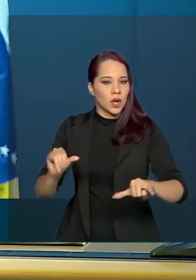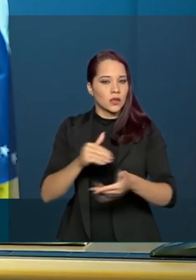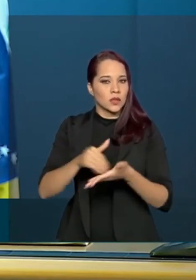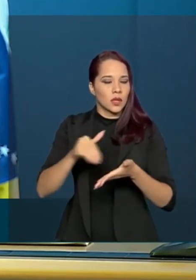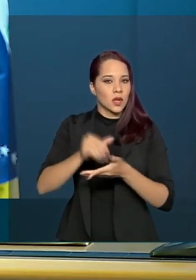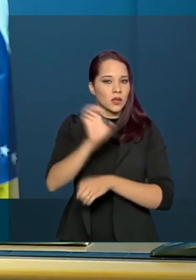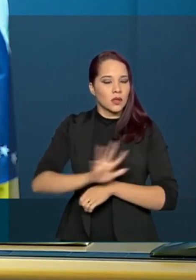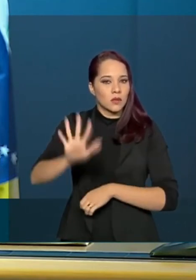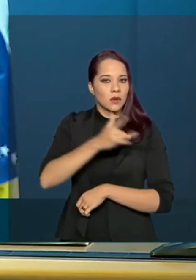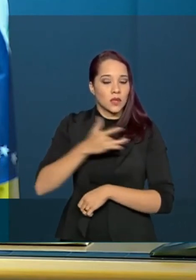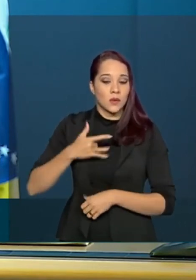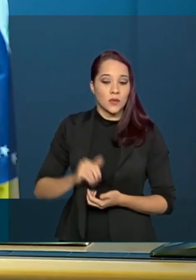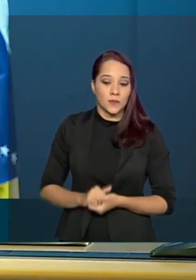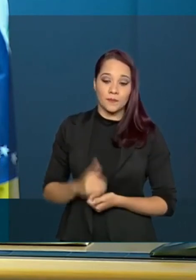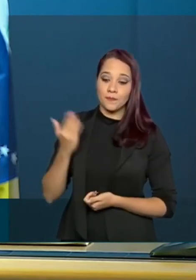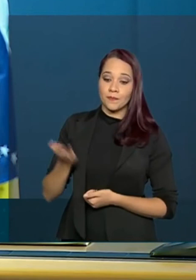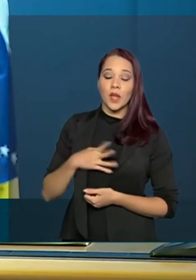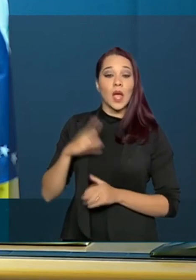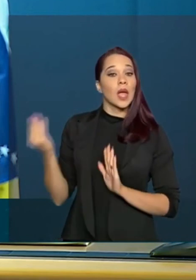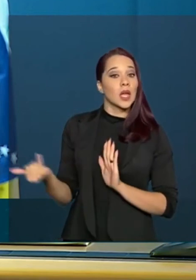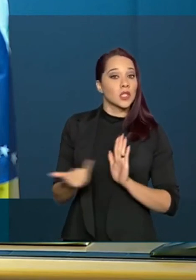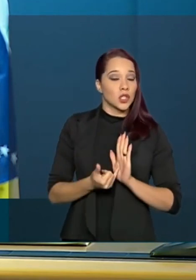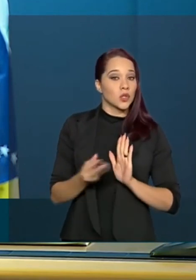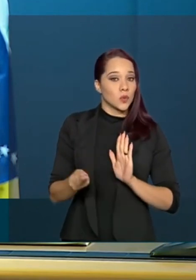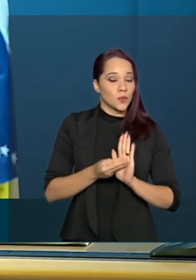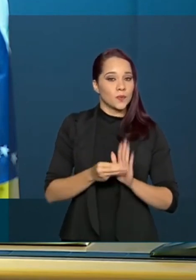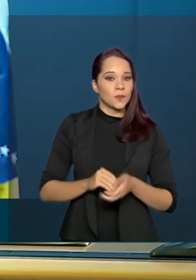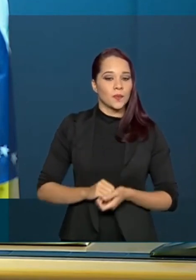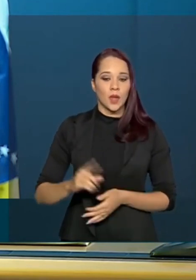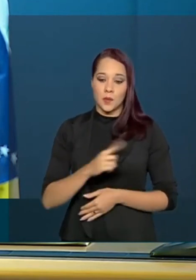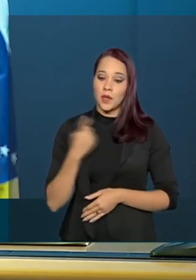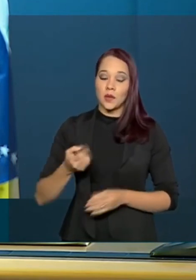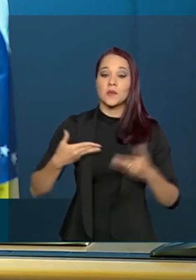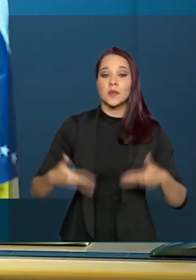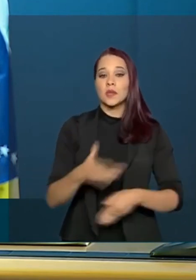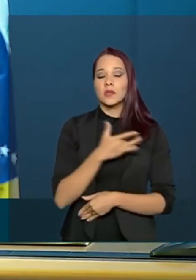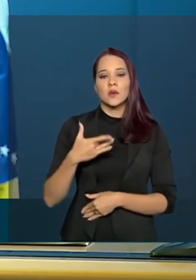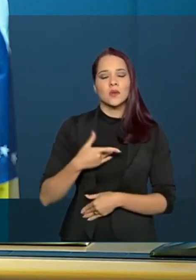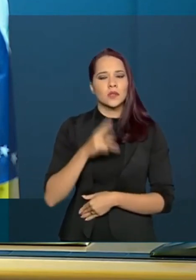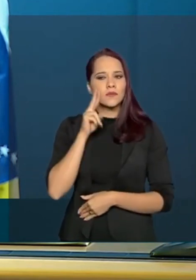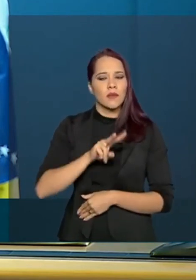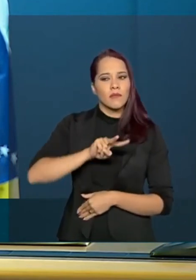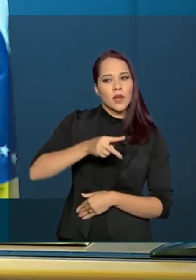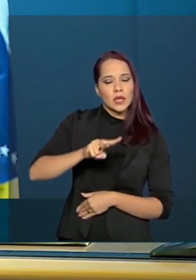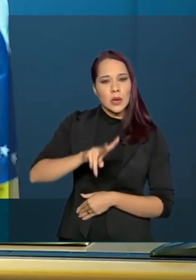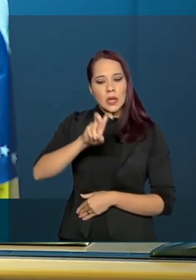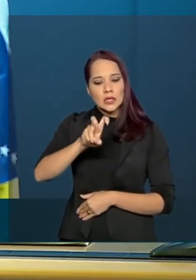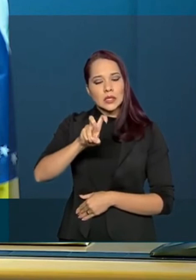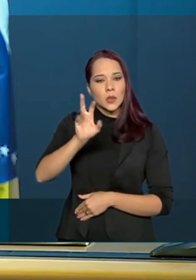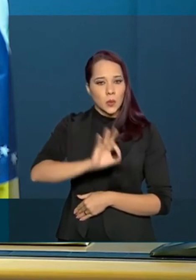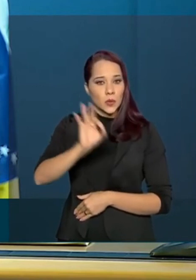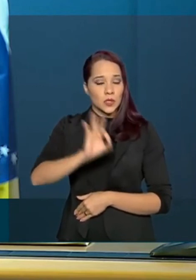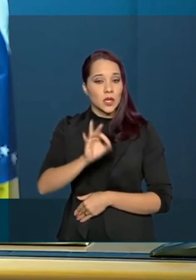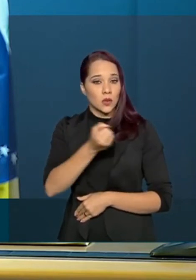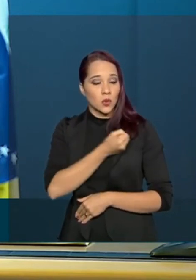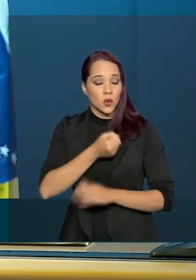Secretarias Estaduais de Saúde. Isso são registros. E para nós, do Ministério da Saúde, a gente considera uma variação de 5% no